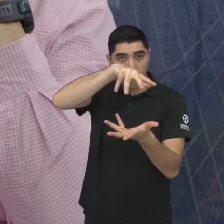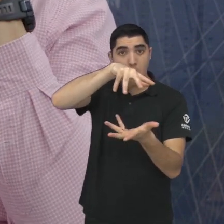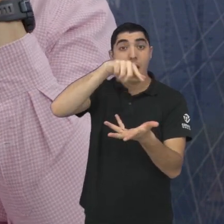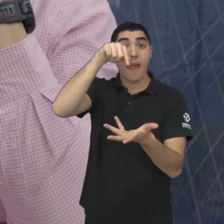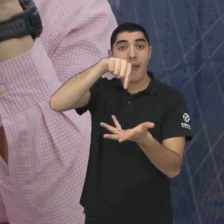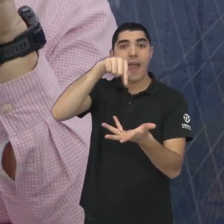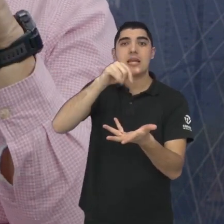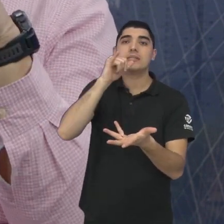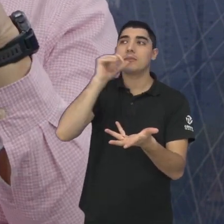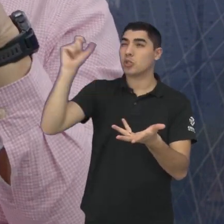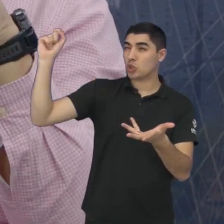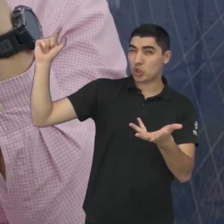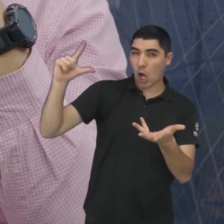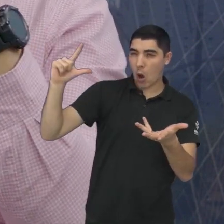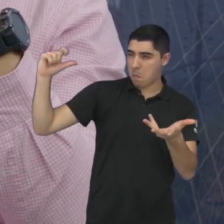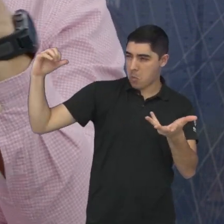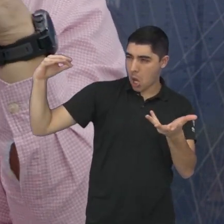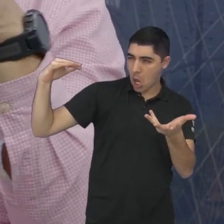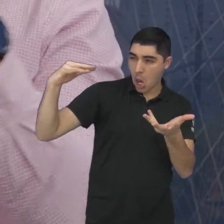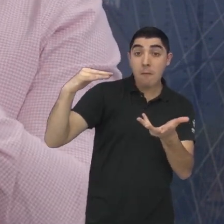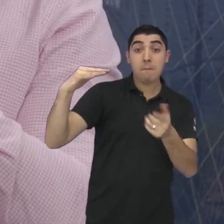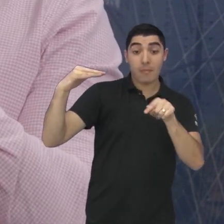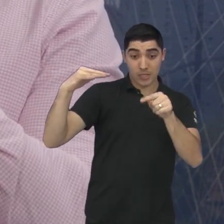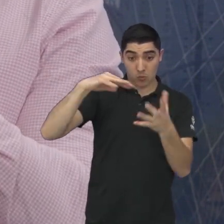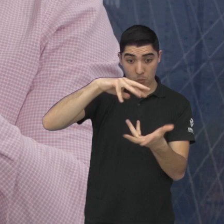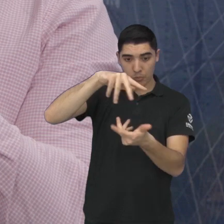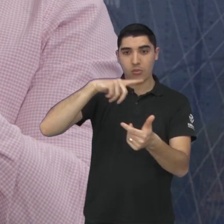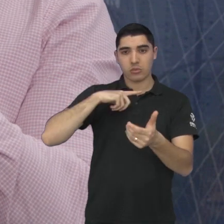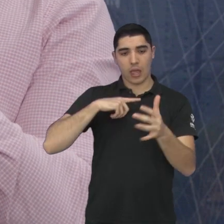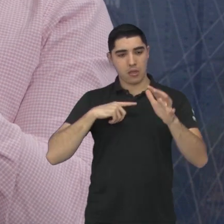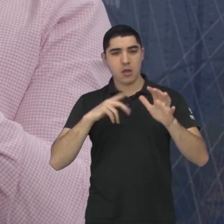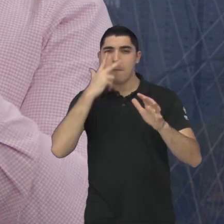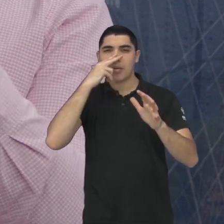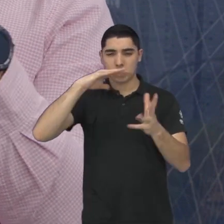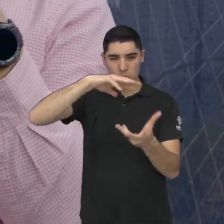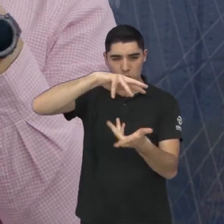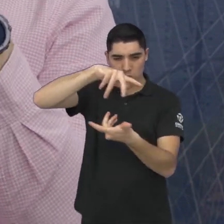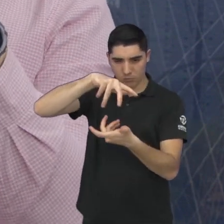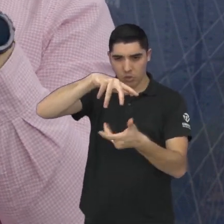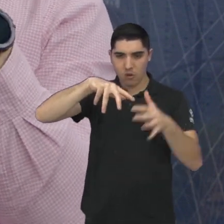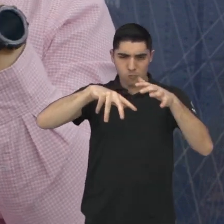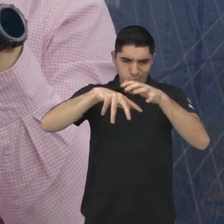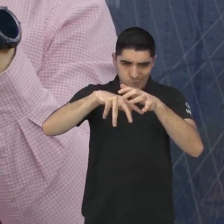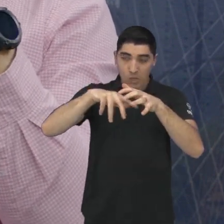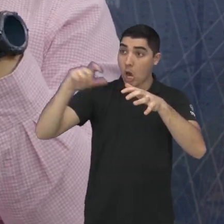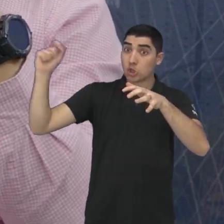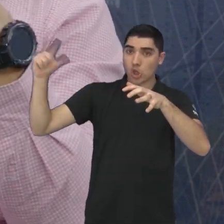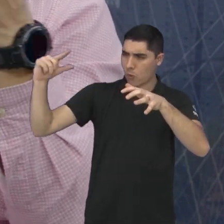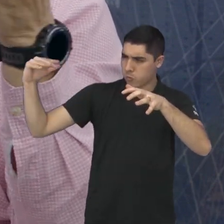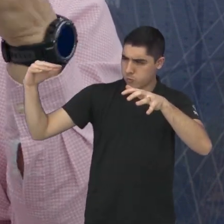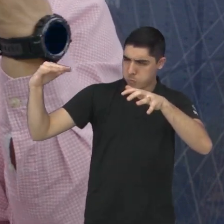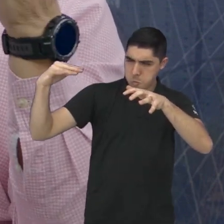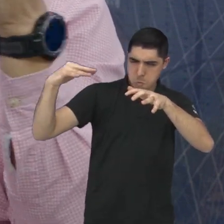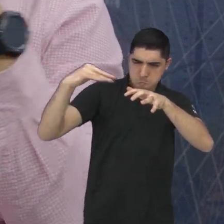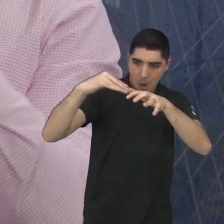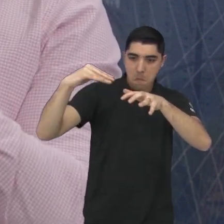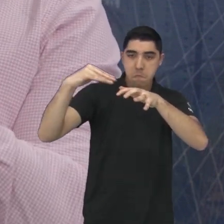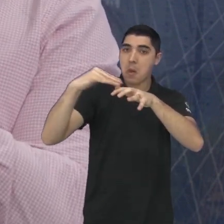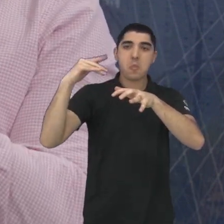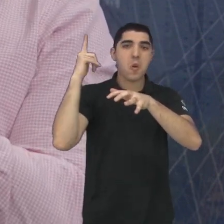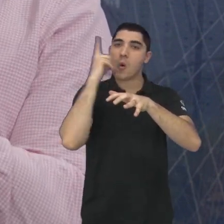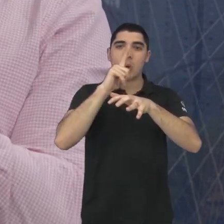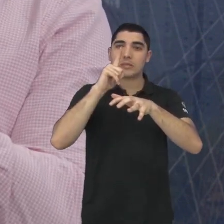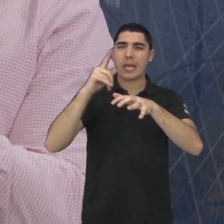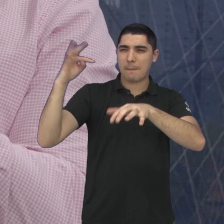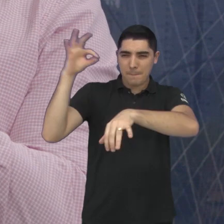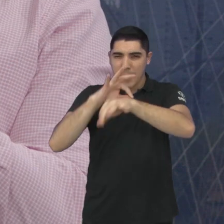para as partículas que vêm do Sol, que são super nocivas para nós. E existe, para a gente, né, macroscópicos, seres humanos, existe